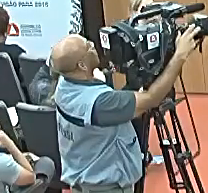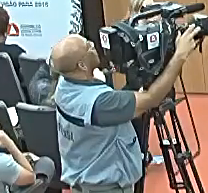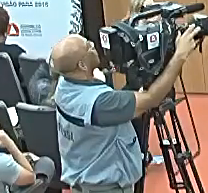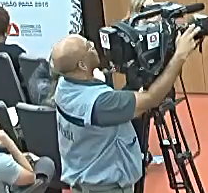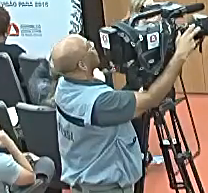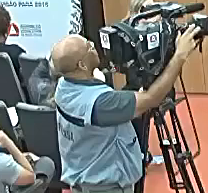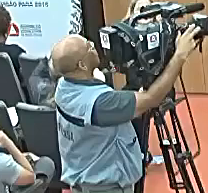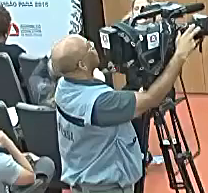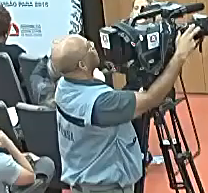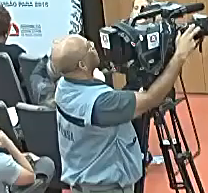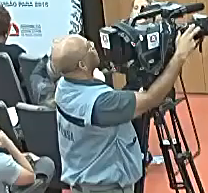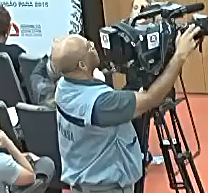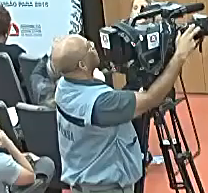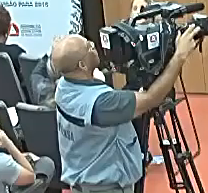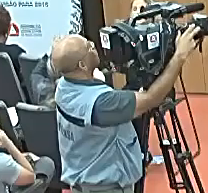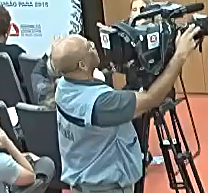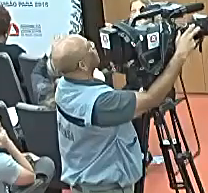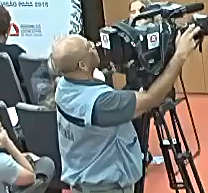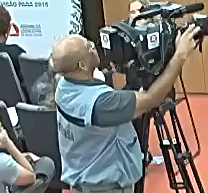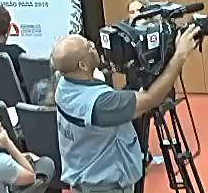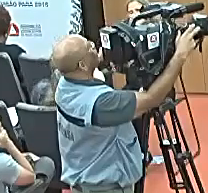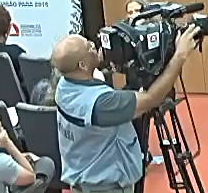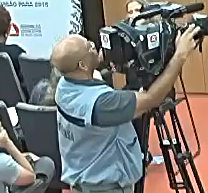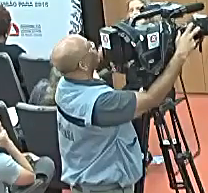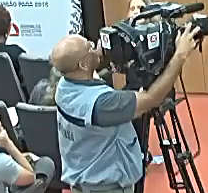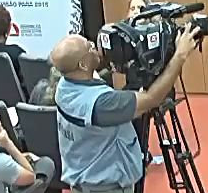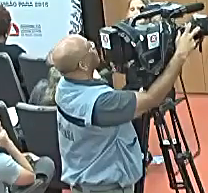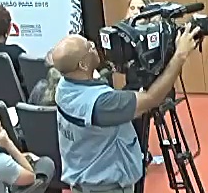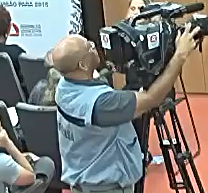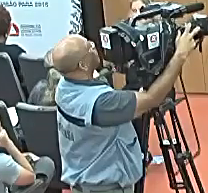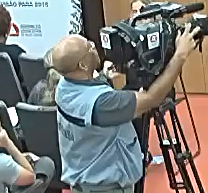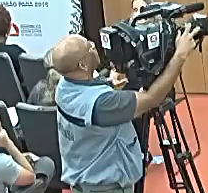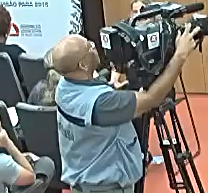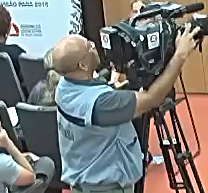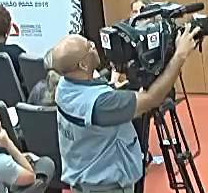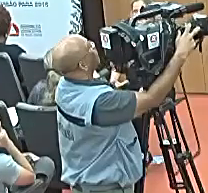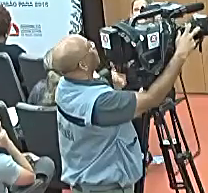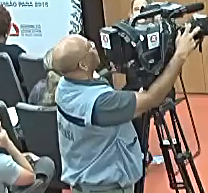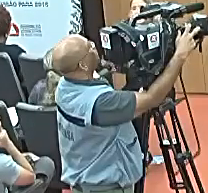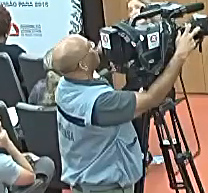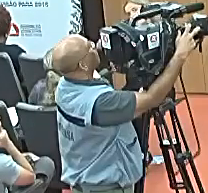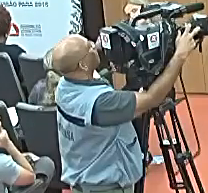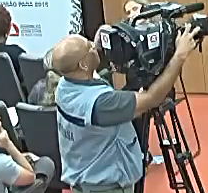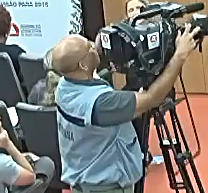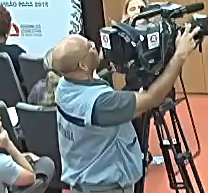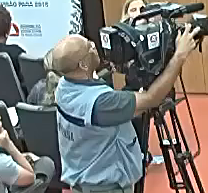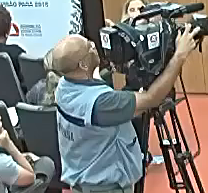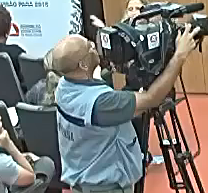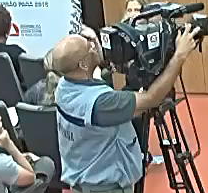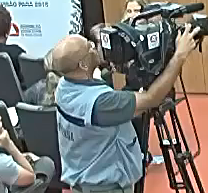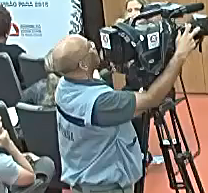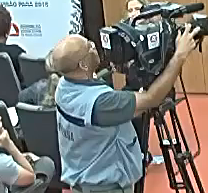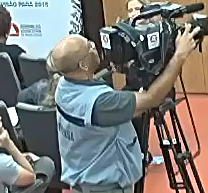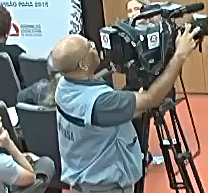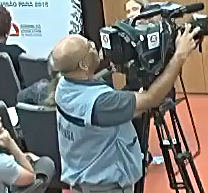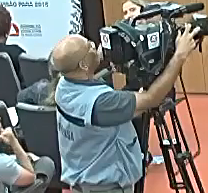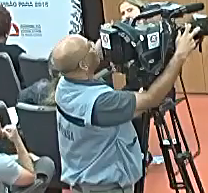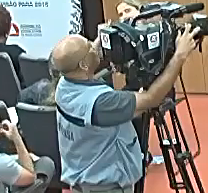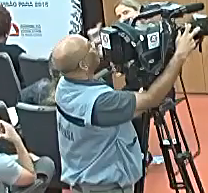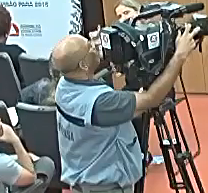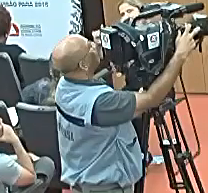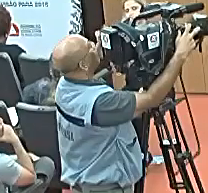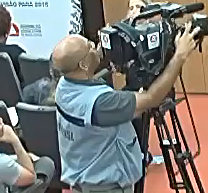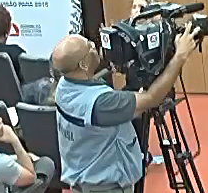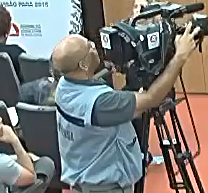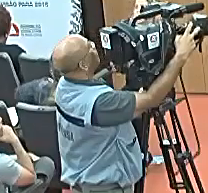transição para o próximo governo cumprimentar os representantes da sociedade civil governamentais toda